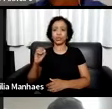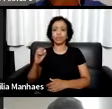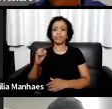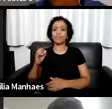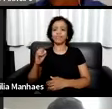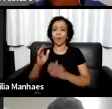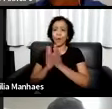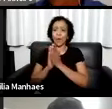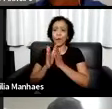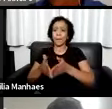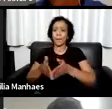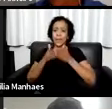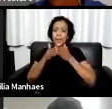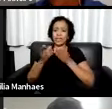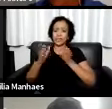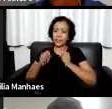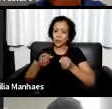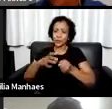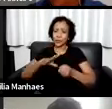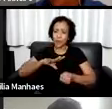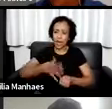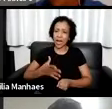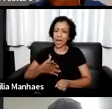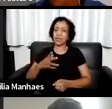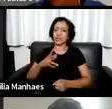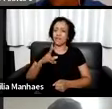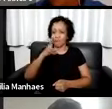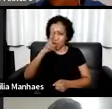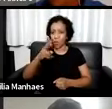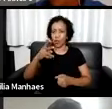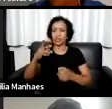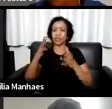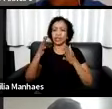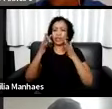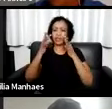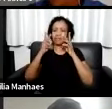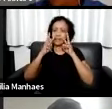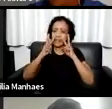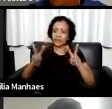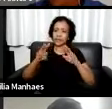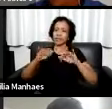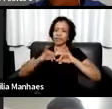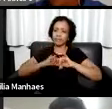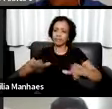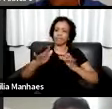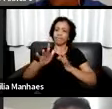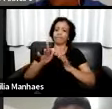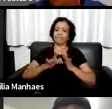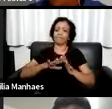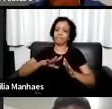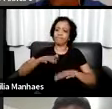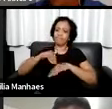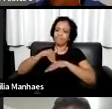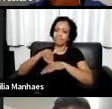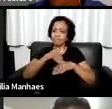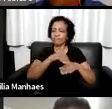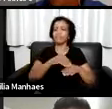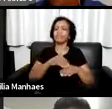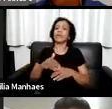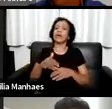igreja, que a igreja tenha a ousadia de testemunhar, de evangelizar, de orar. Também outros